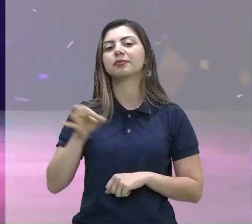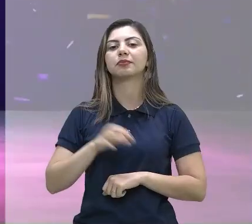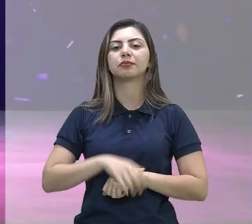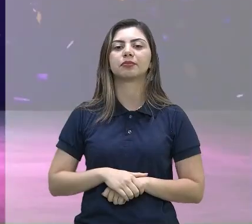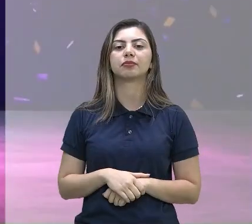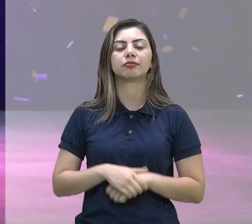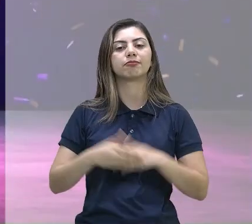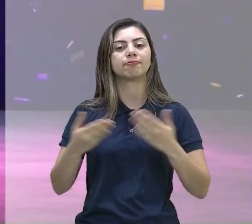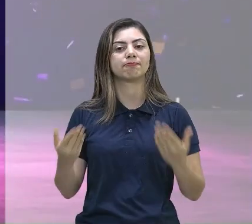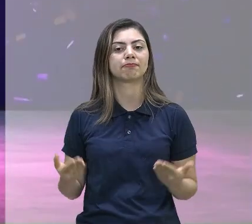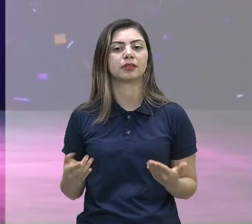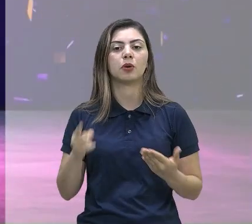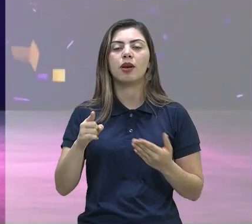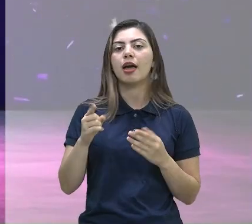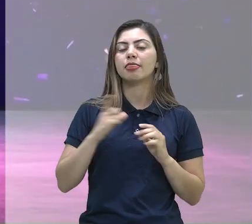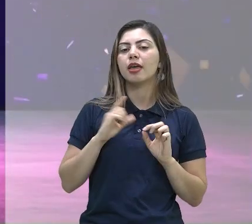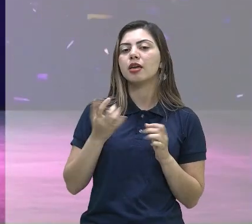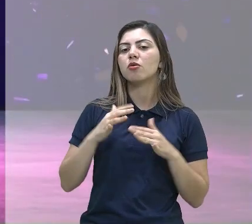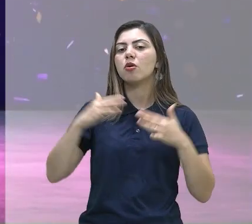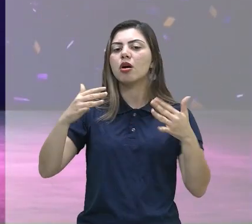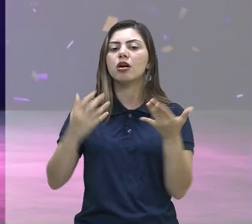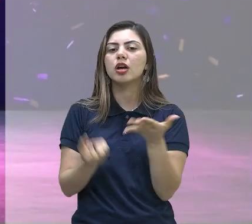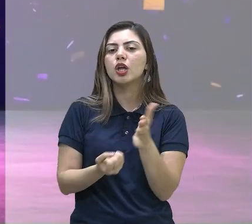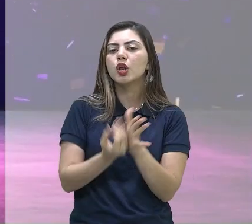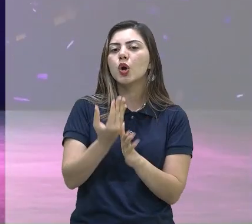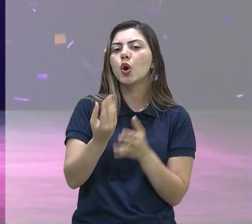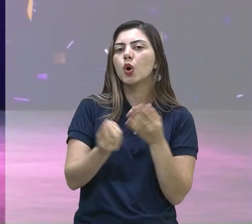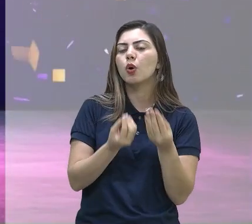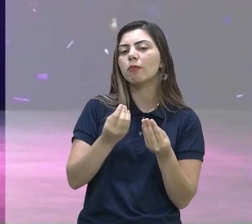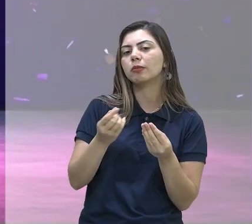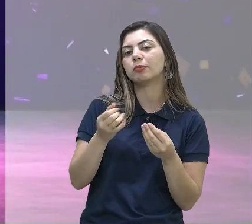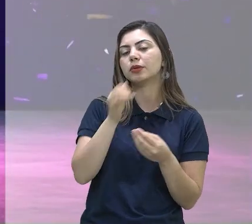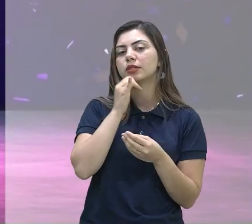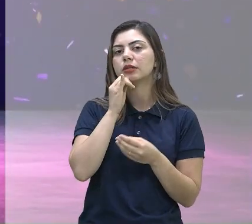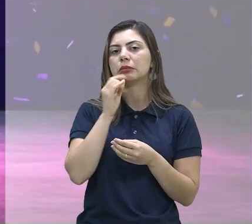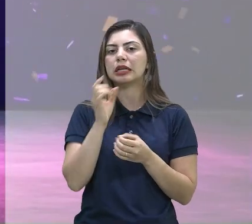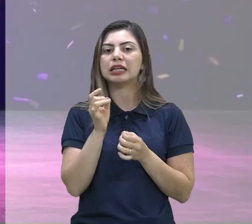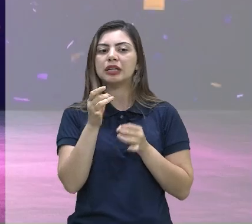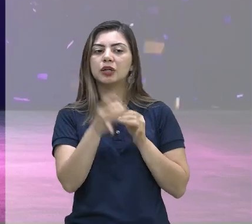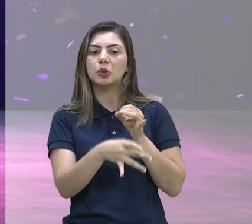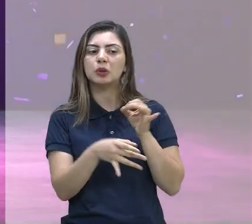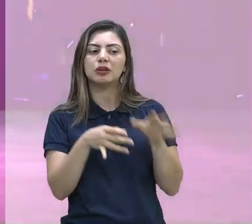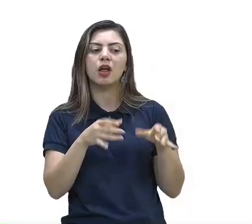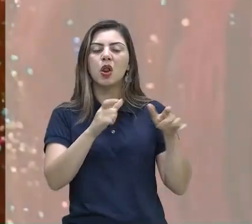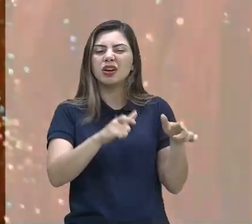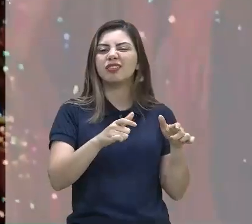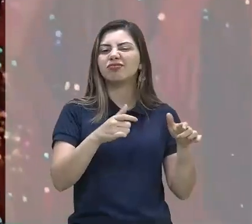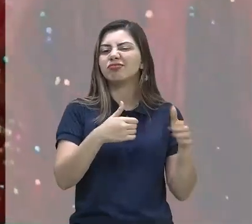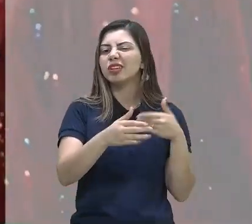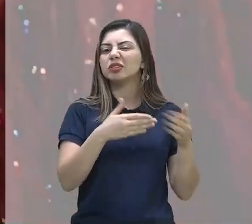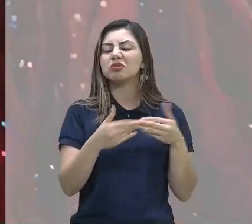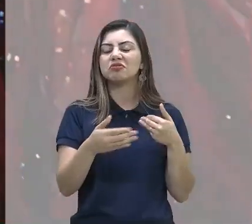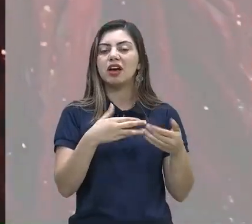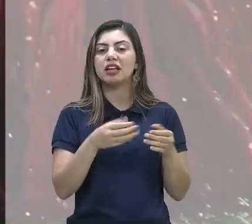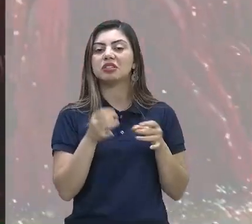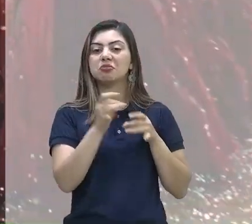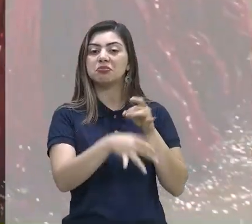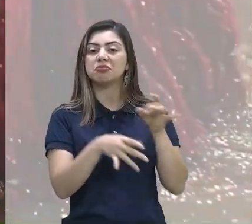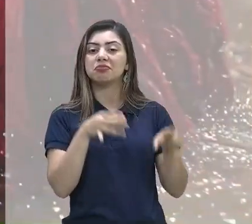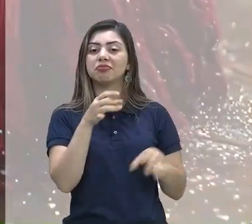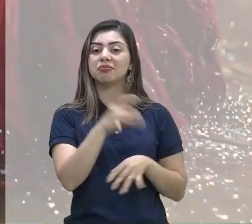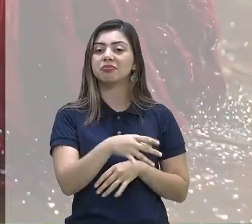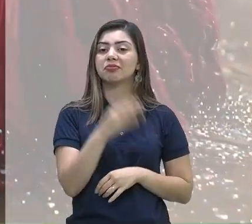O problema, ele surge quando o glitter é descartado inadequadamente, seja